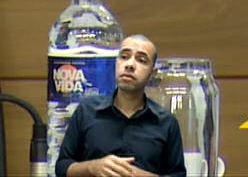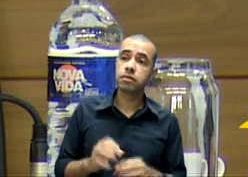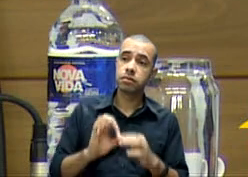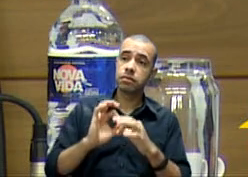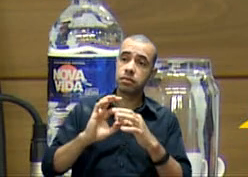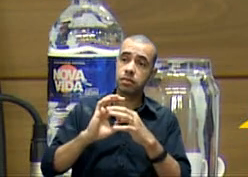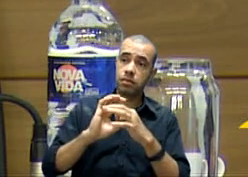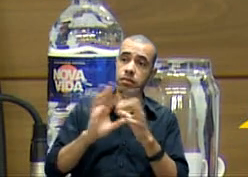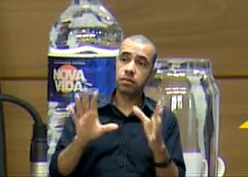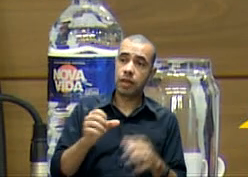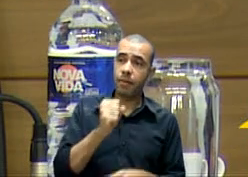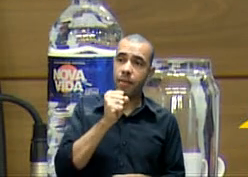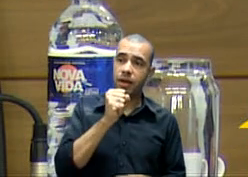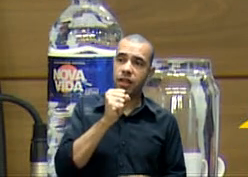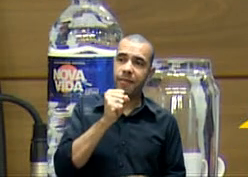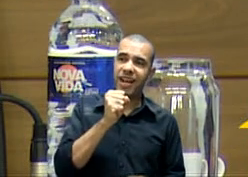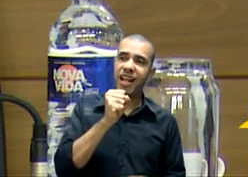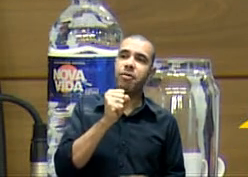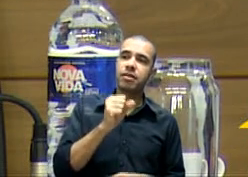microfone, vereador.